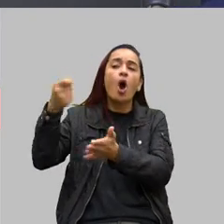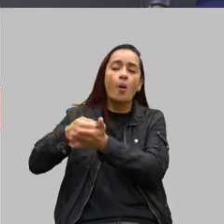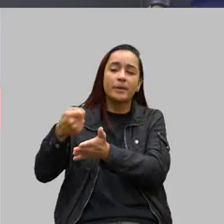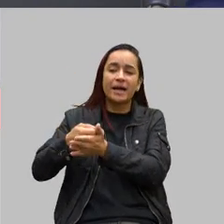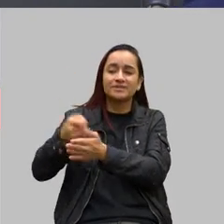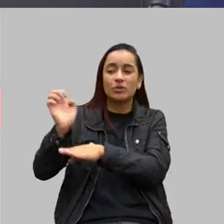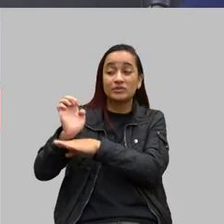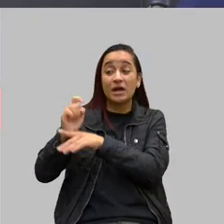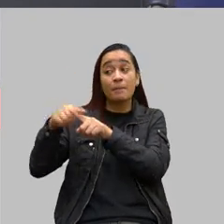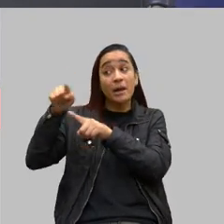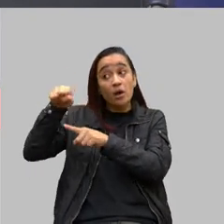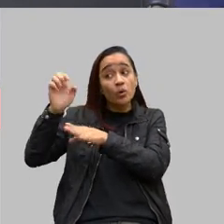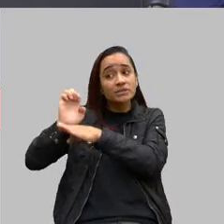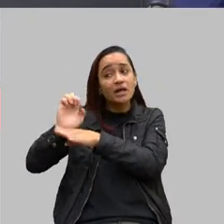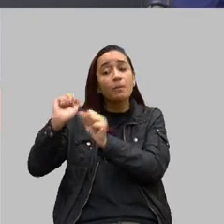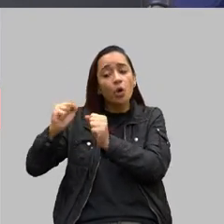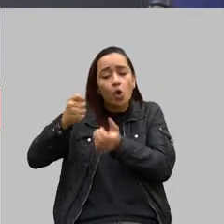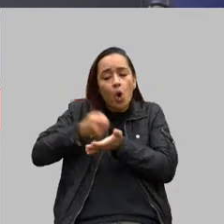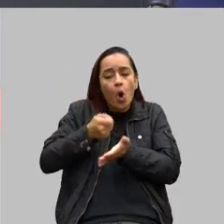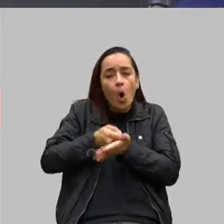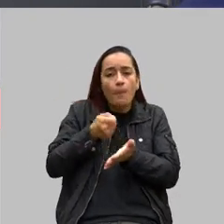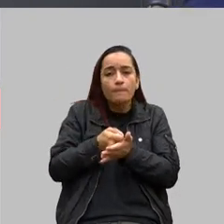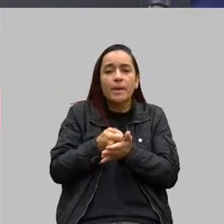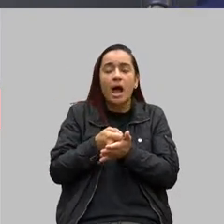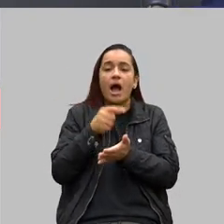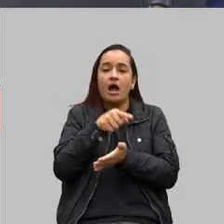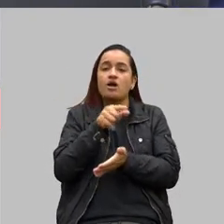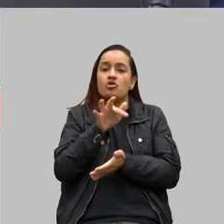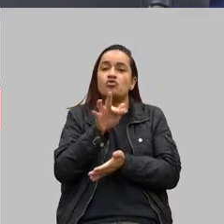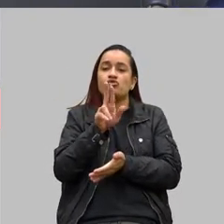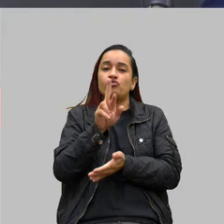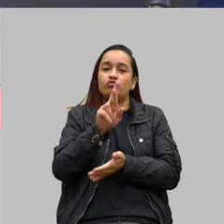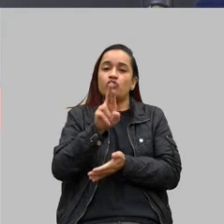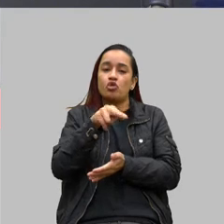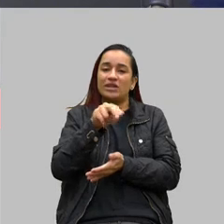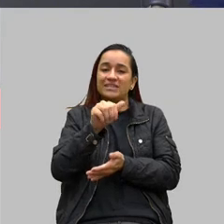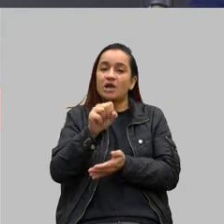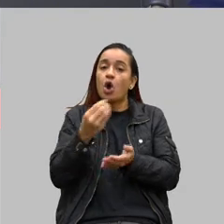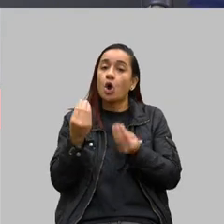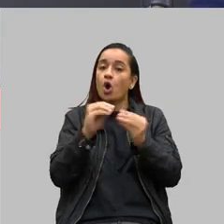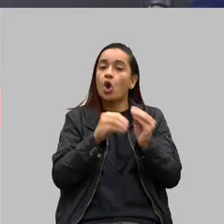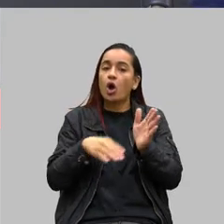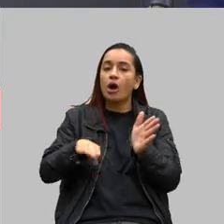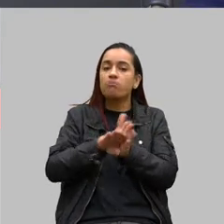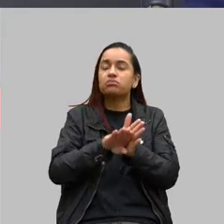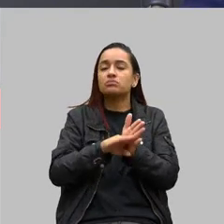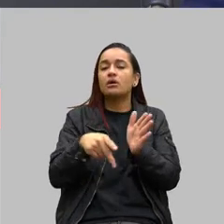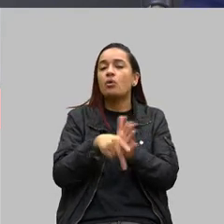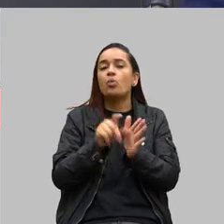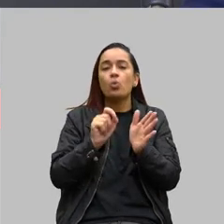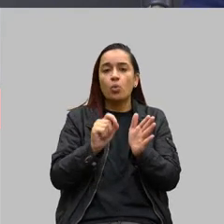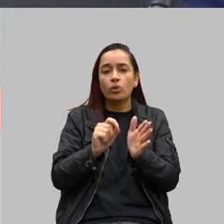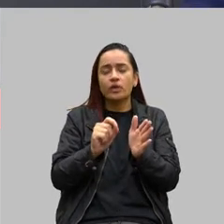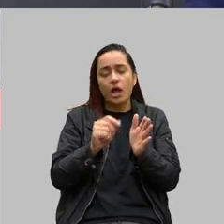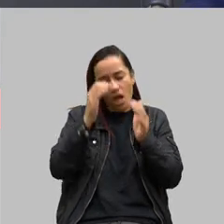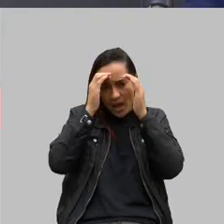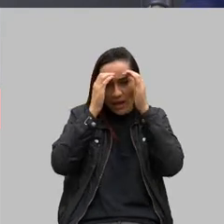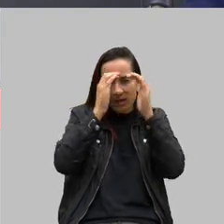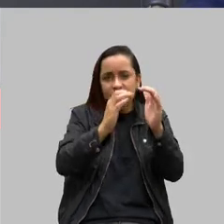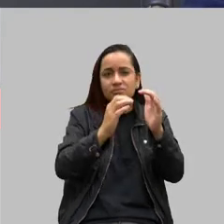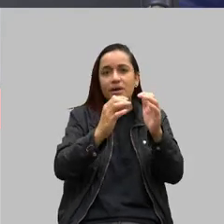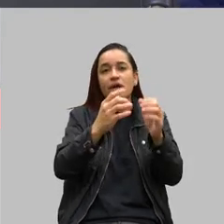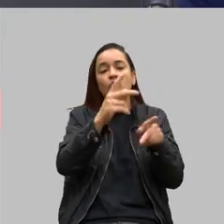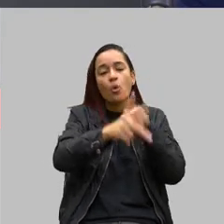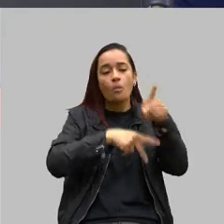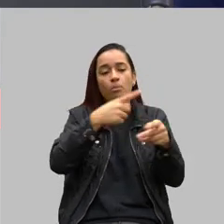cobrar Furnas para colocar Balsa em quantidade e qualidade e que respeite mais respeite mais não que respeite o povo da